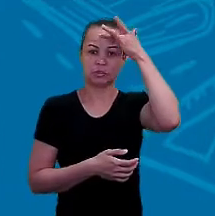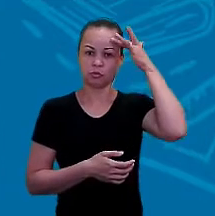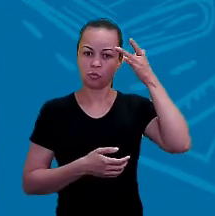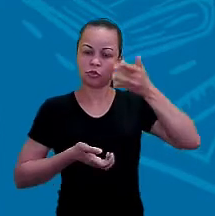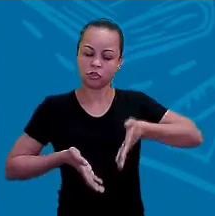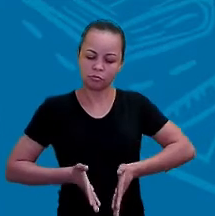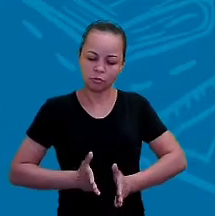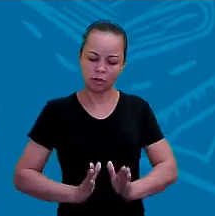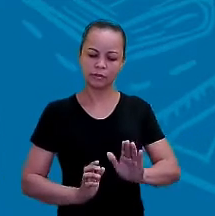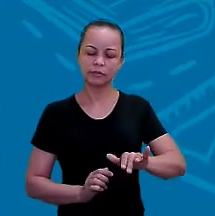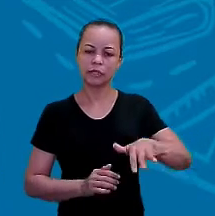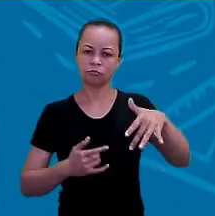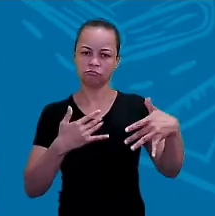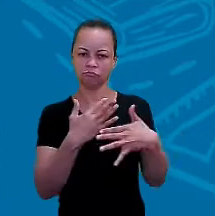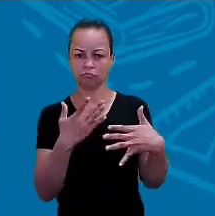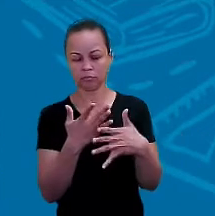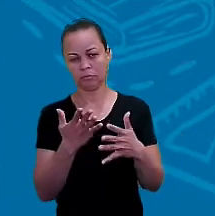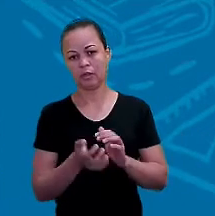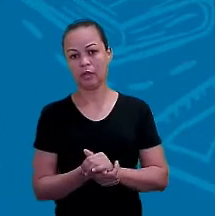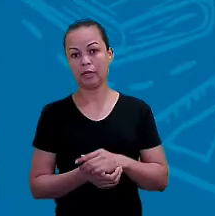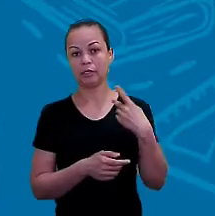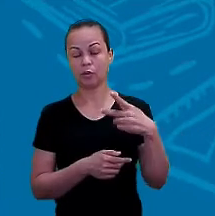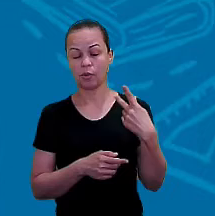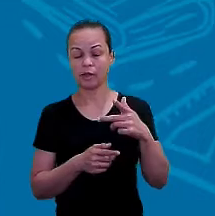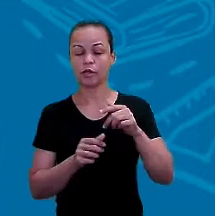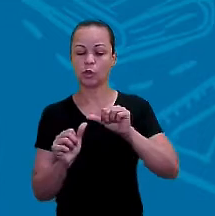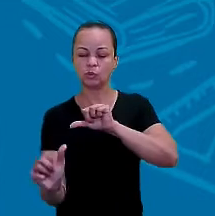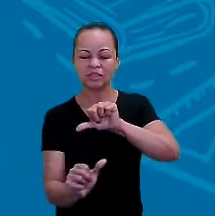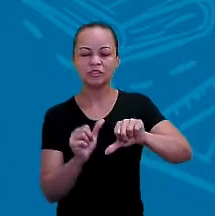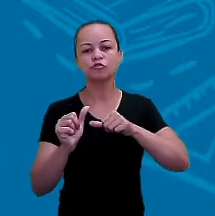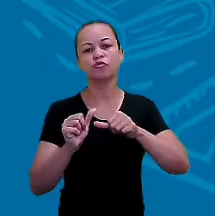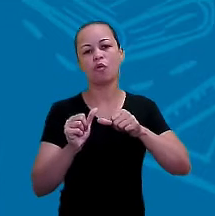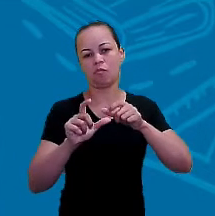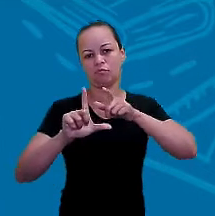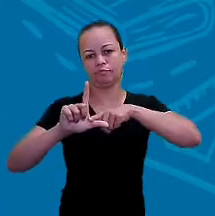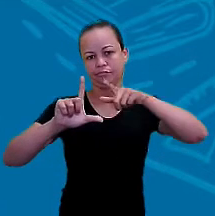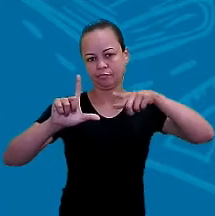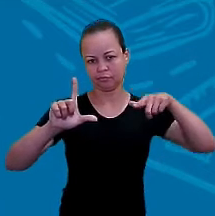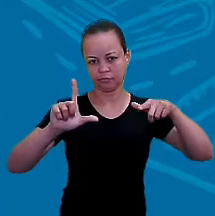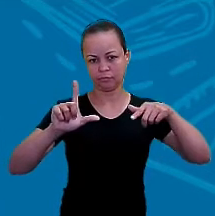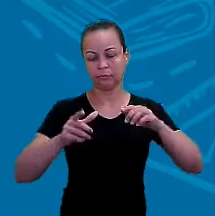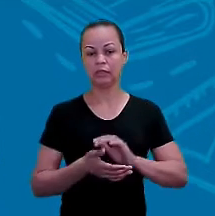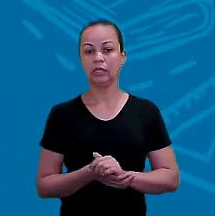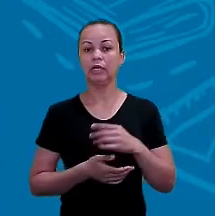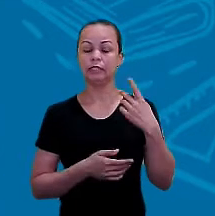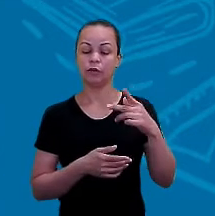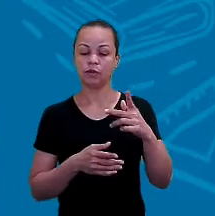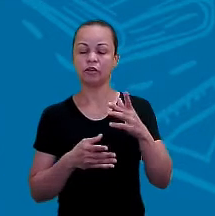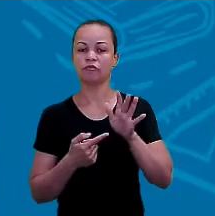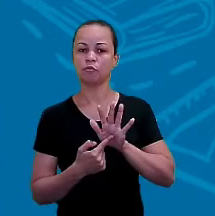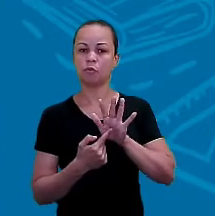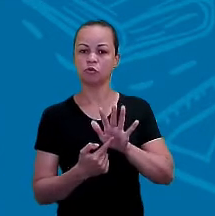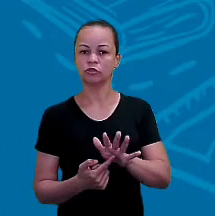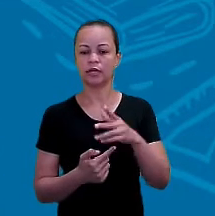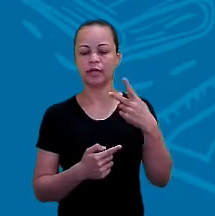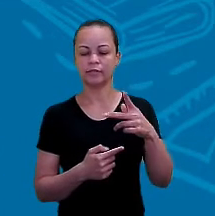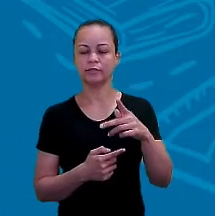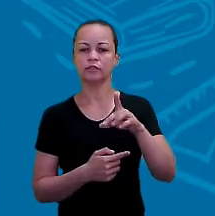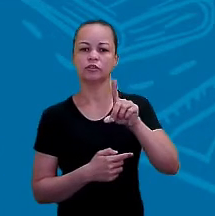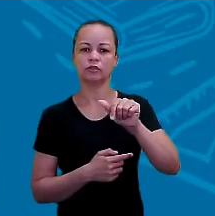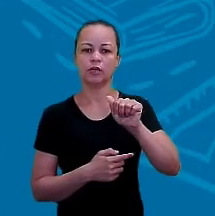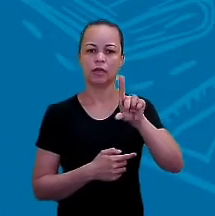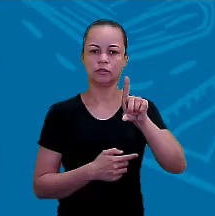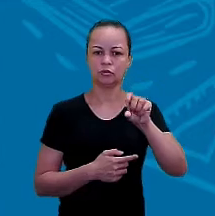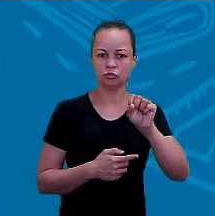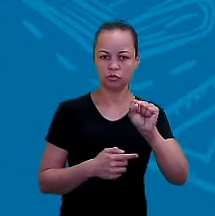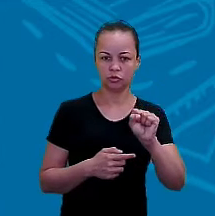esses dados e transformo em gráficos, tá? E aí eles vão me dar esses dados estatísticos dessas informações,